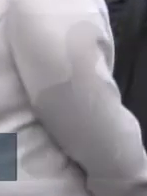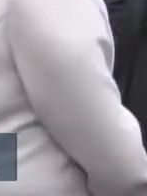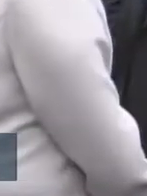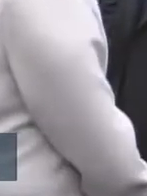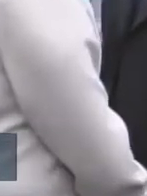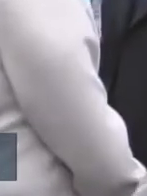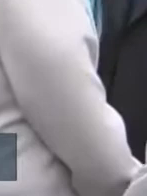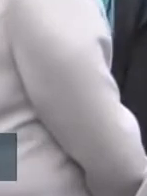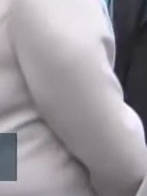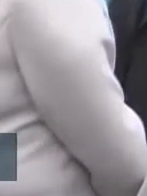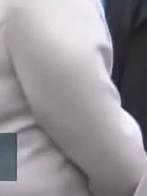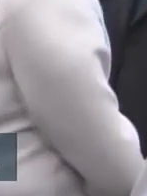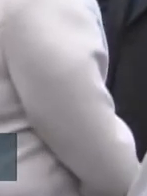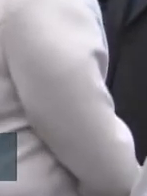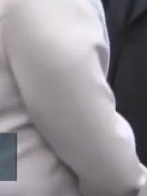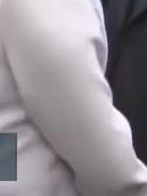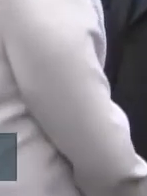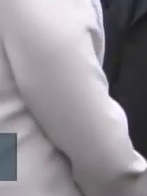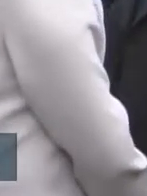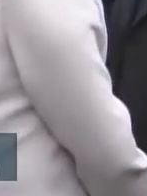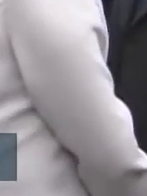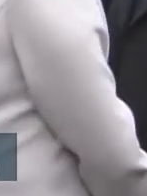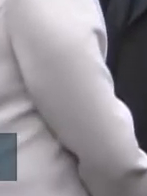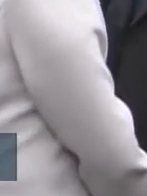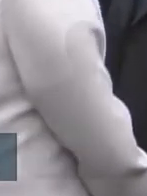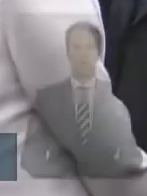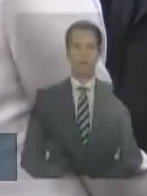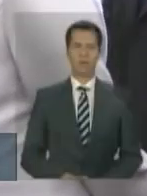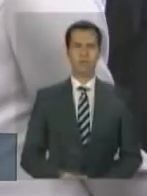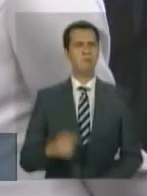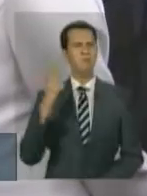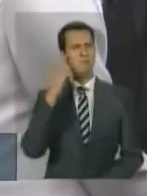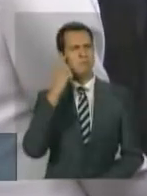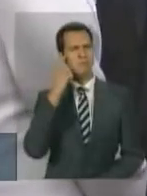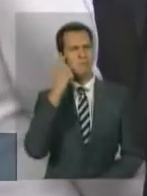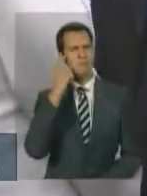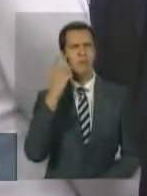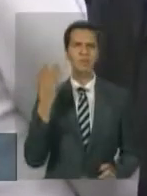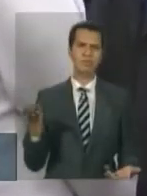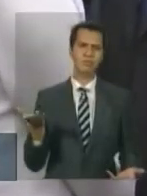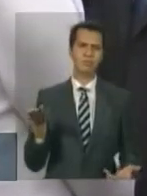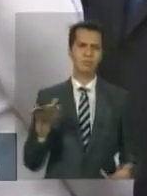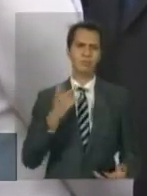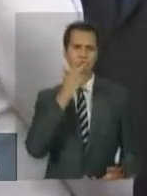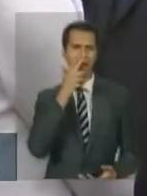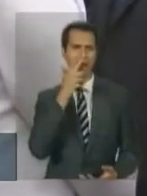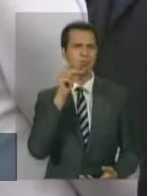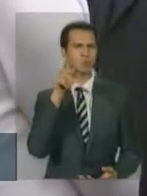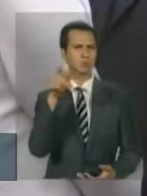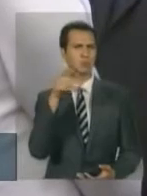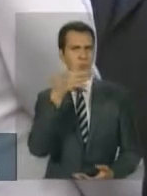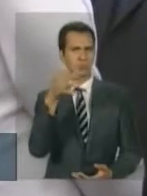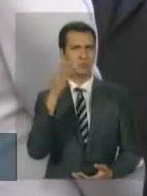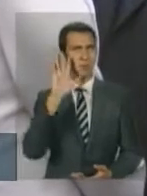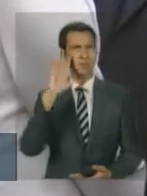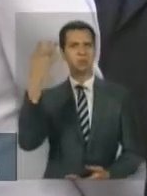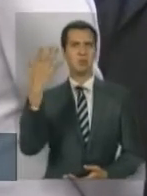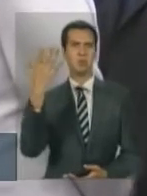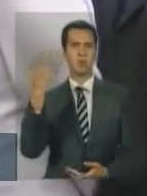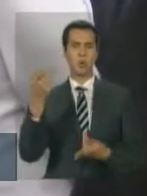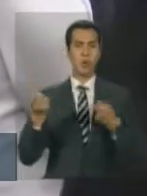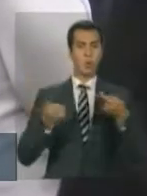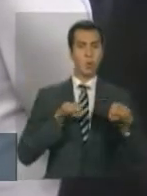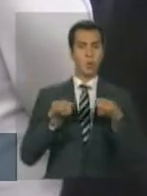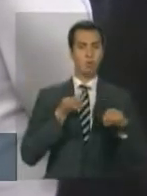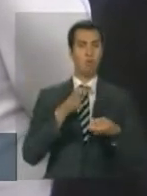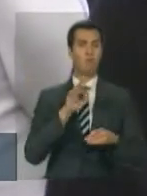cada vez. Não acho que seja isso que resolve, viu, Clóvis? Eu acho que o controle dos fluxos vai ser